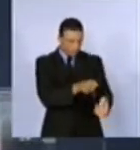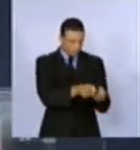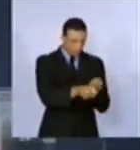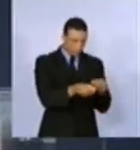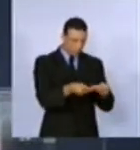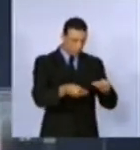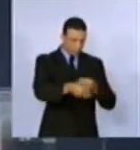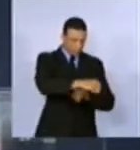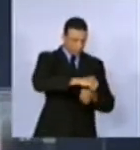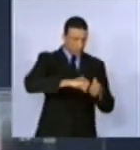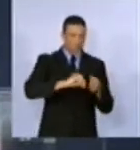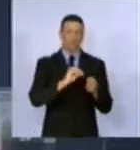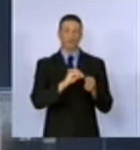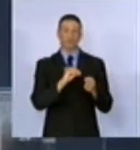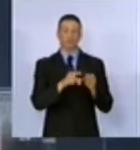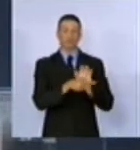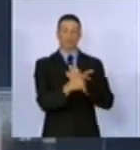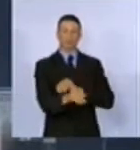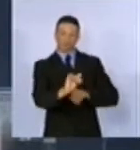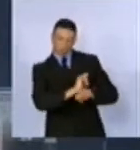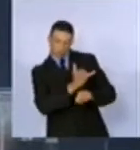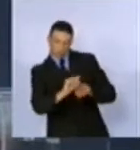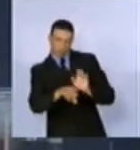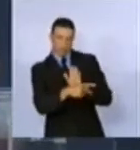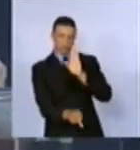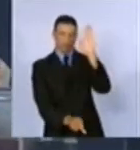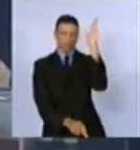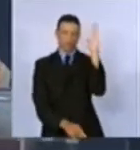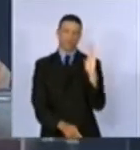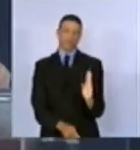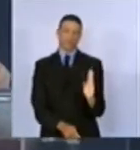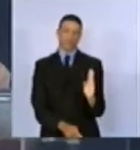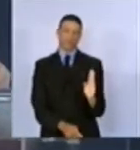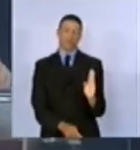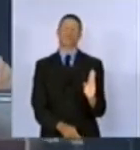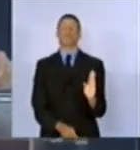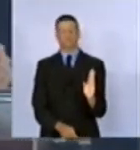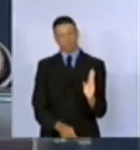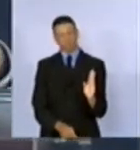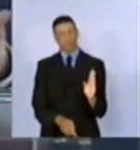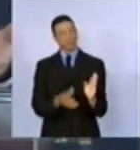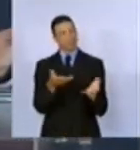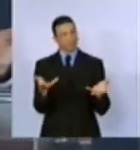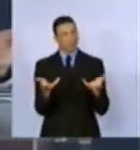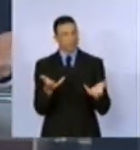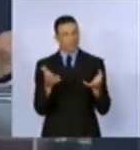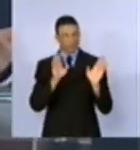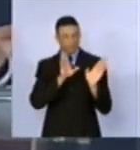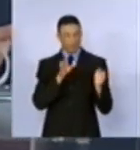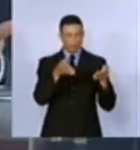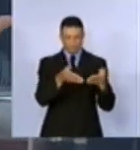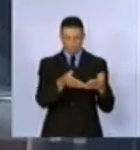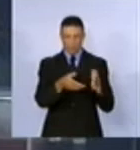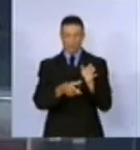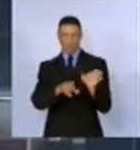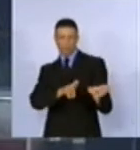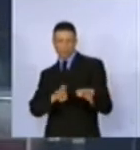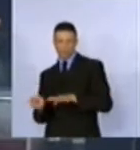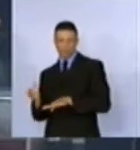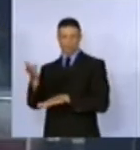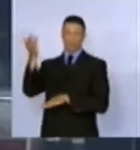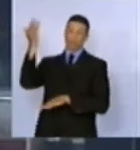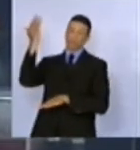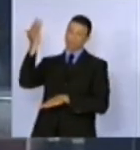em produtos estratégicos para o Brasil nesse particular eu gostaria até de salientar que na semana passada